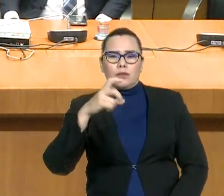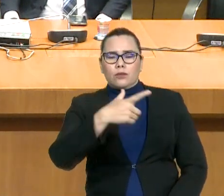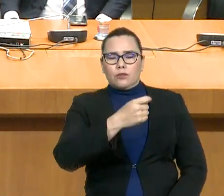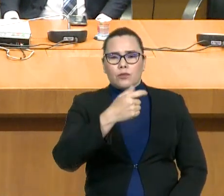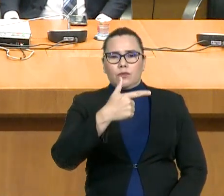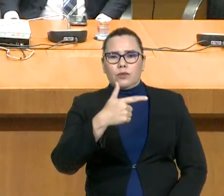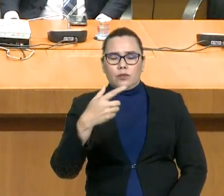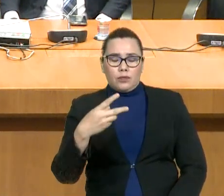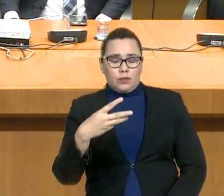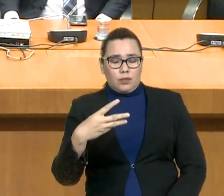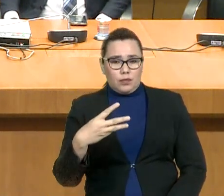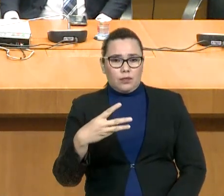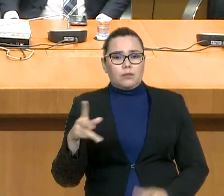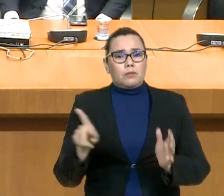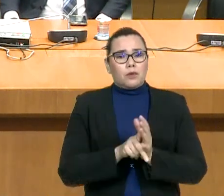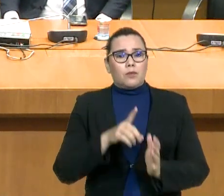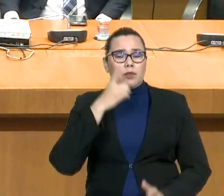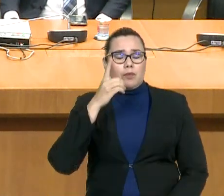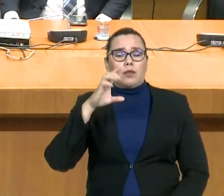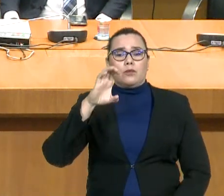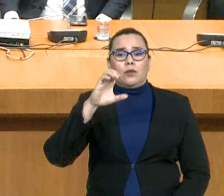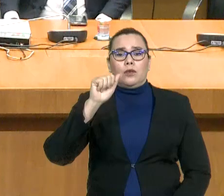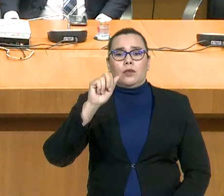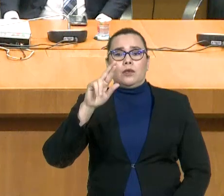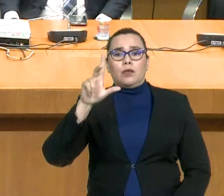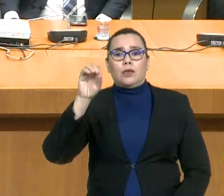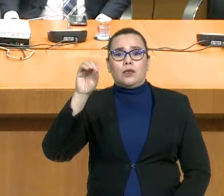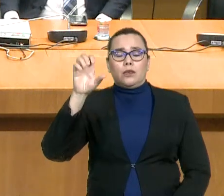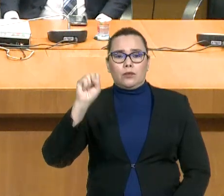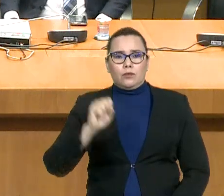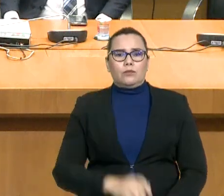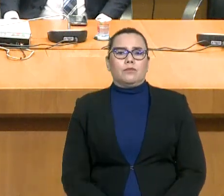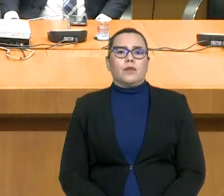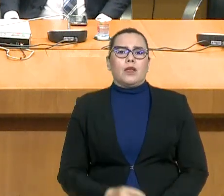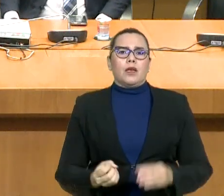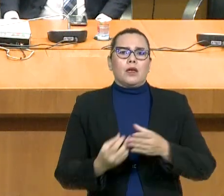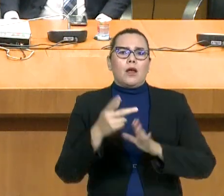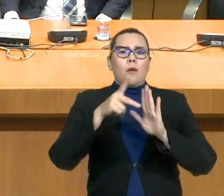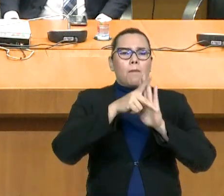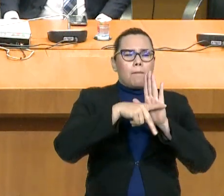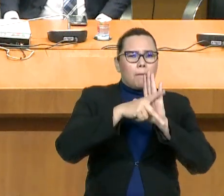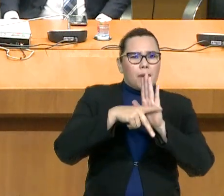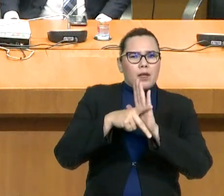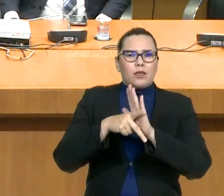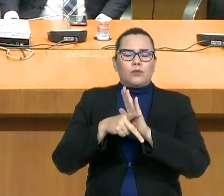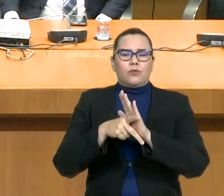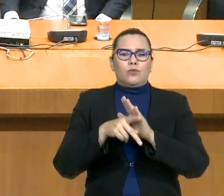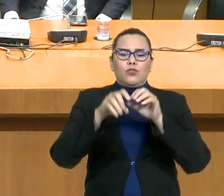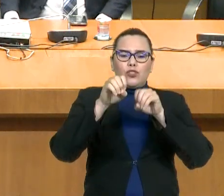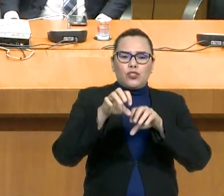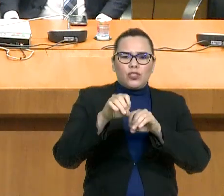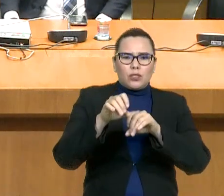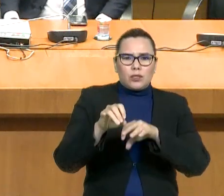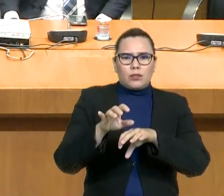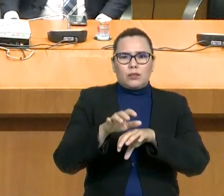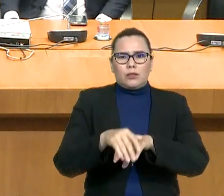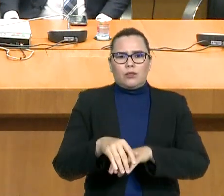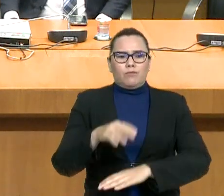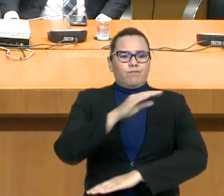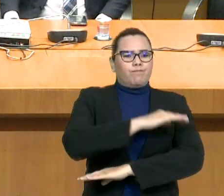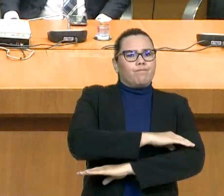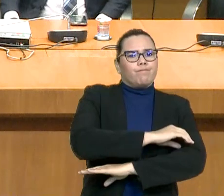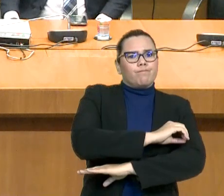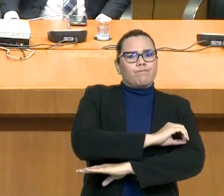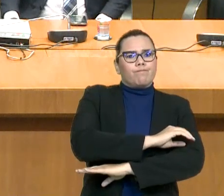015/2023, de autoria do deputado Carlos Lula, que institui o plano de expansão do ensino integral em tempo integral na rede pública estadual do